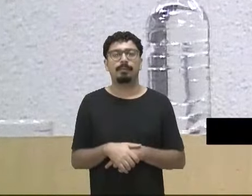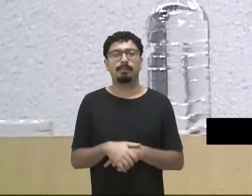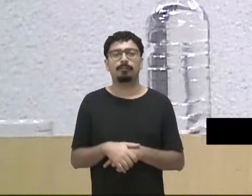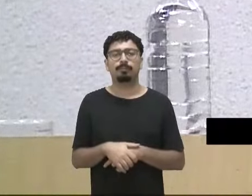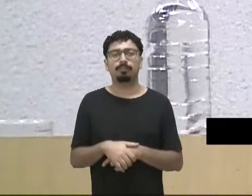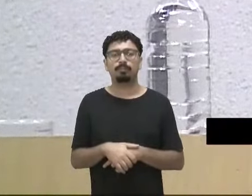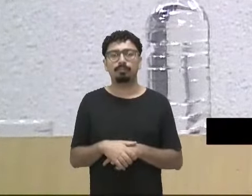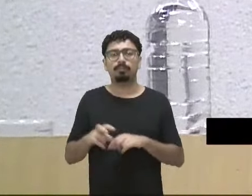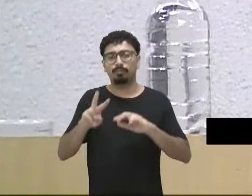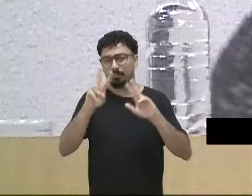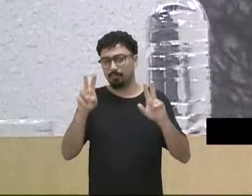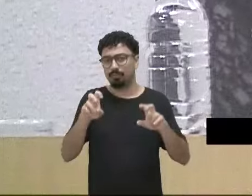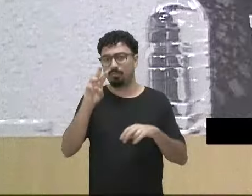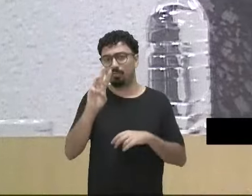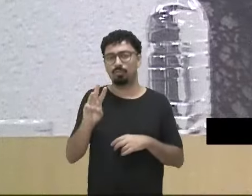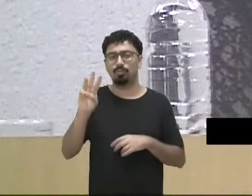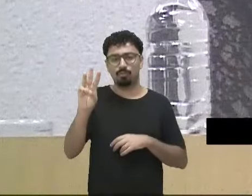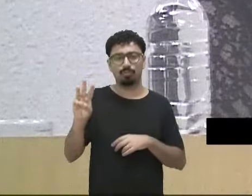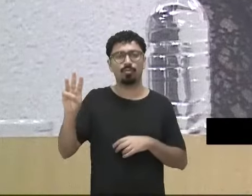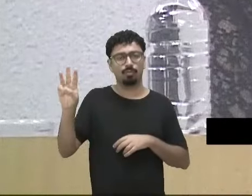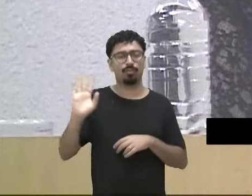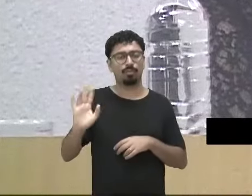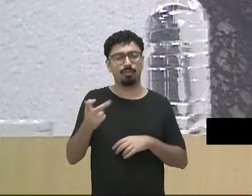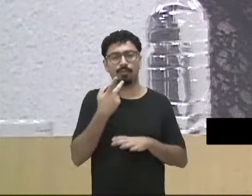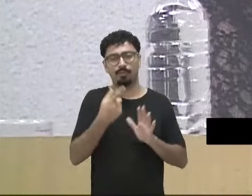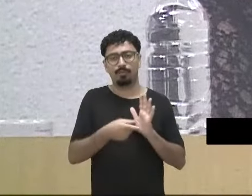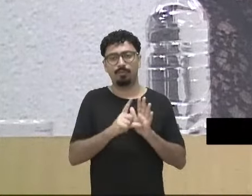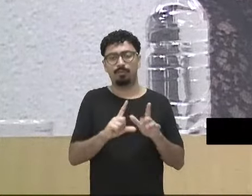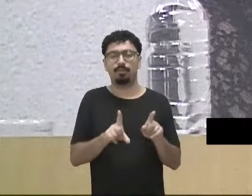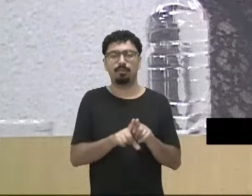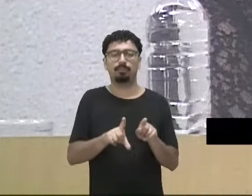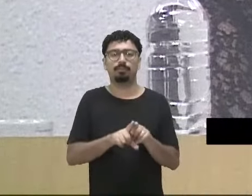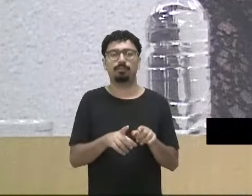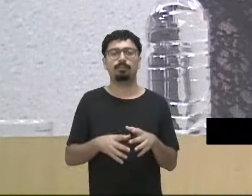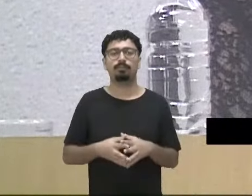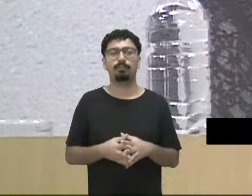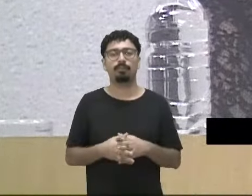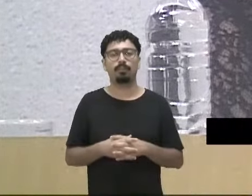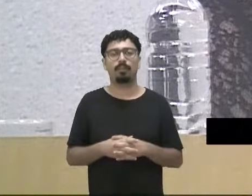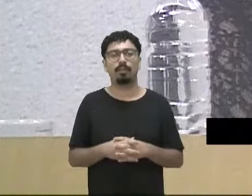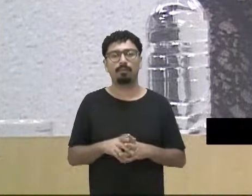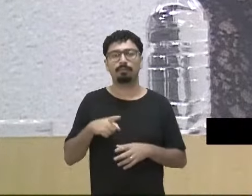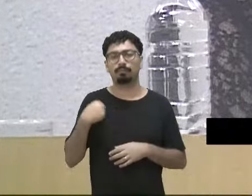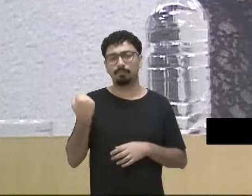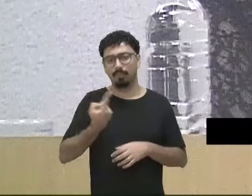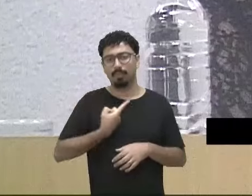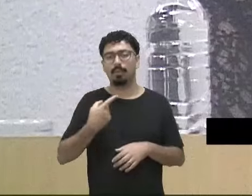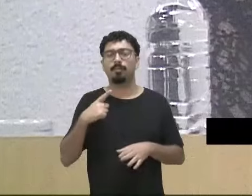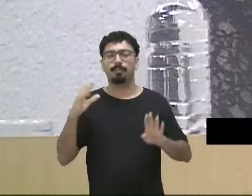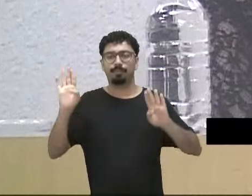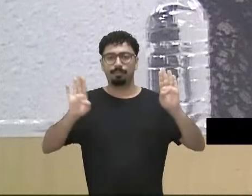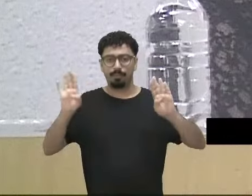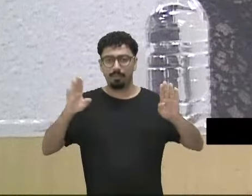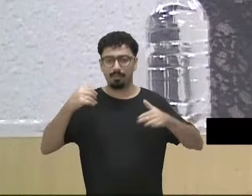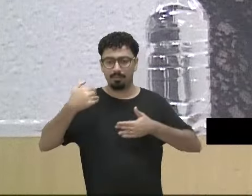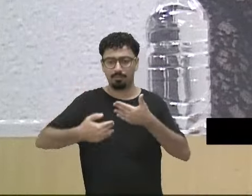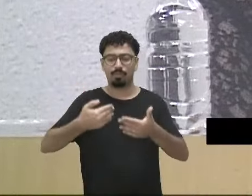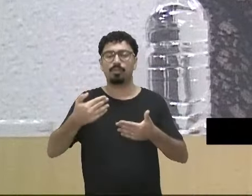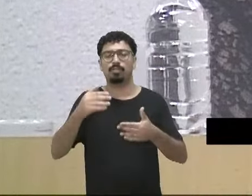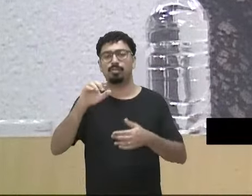Com relação ao site, como eu mencionei ali, nós fizemos uma licitação recente de processo